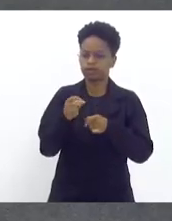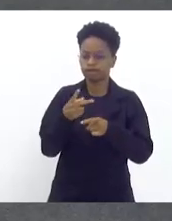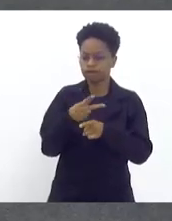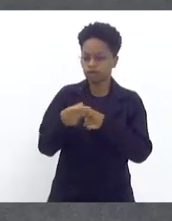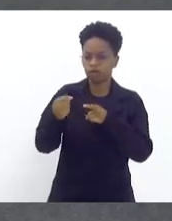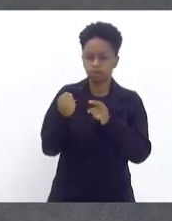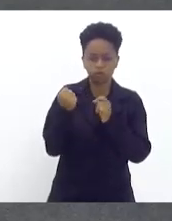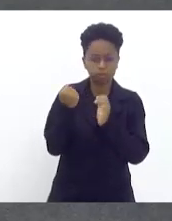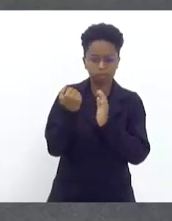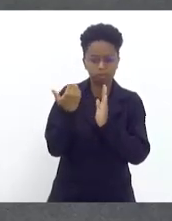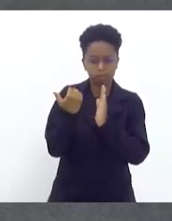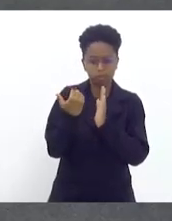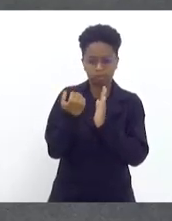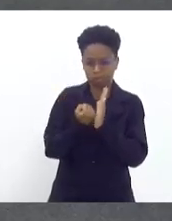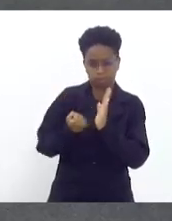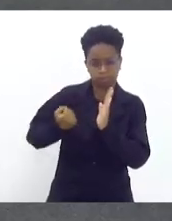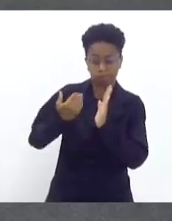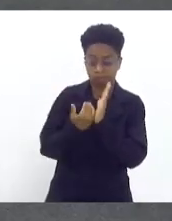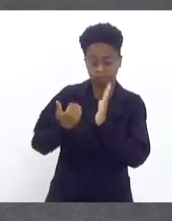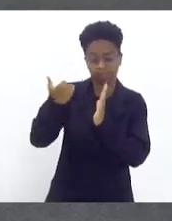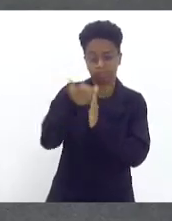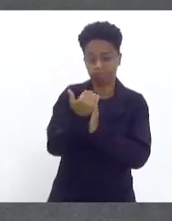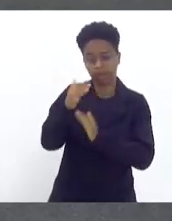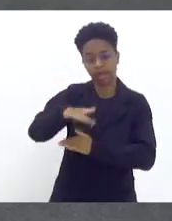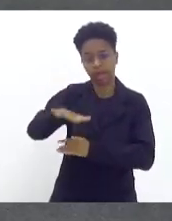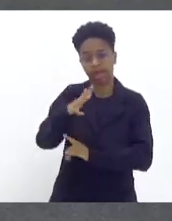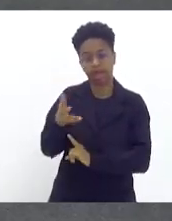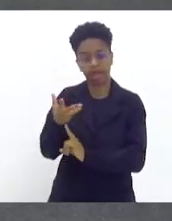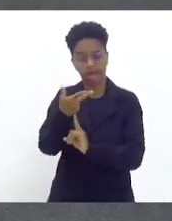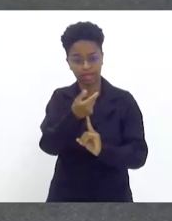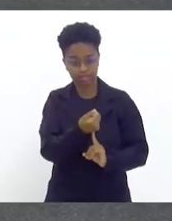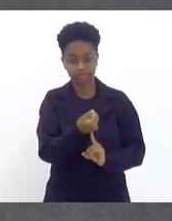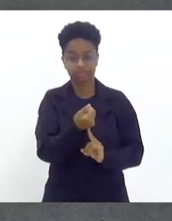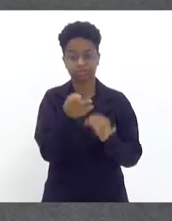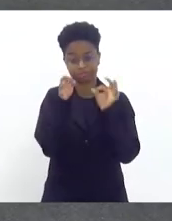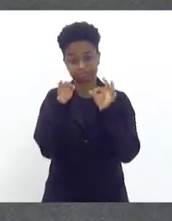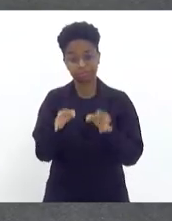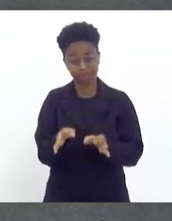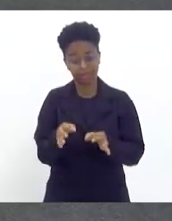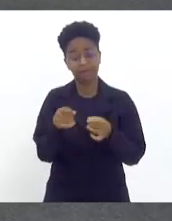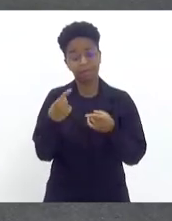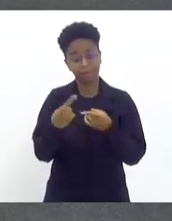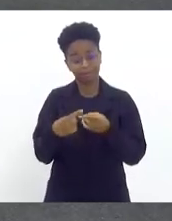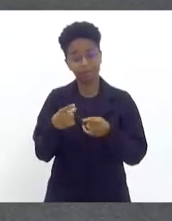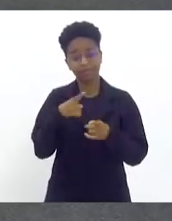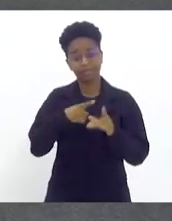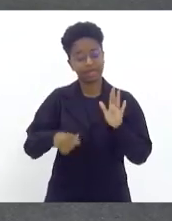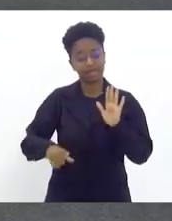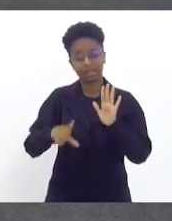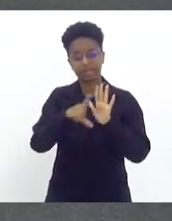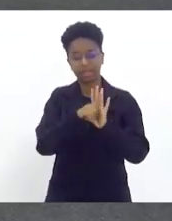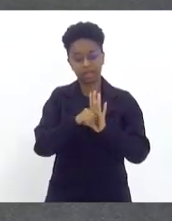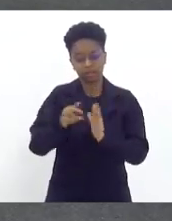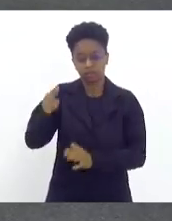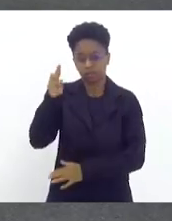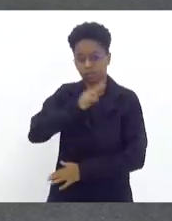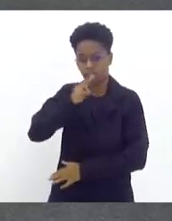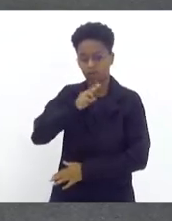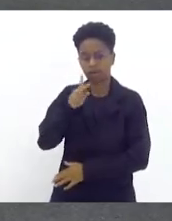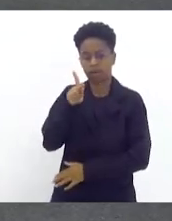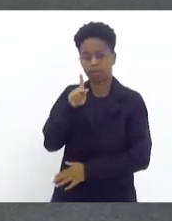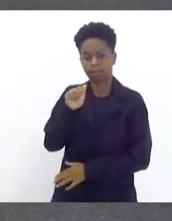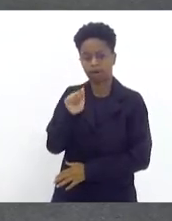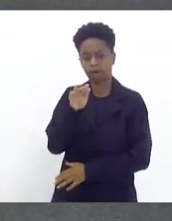para o setor artístico justamente quando a gente tem a lei emergencial Paulo